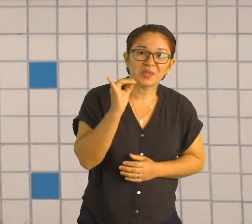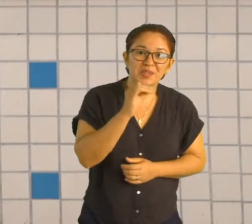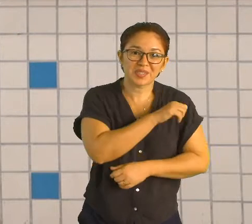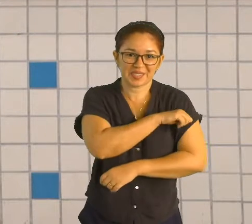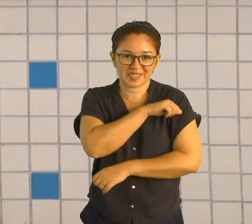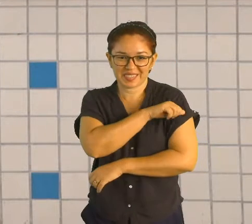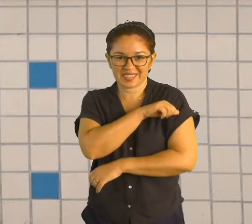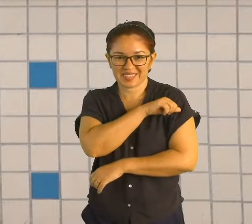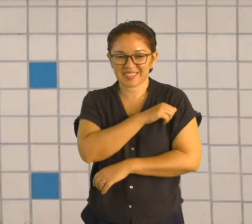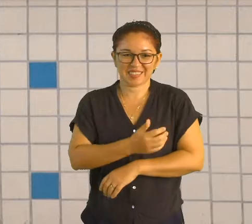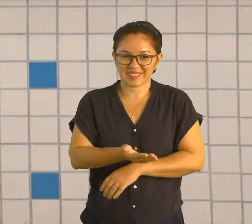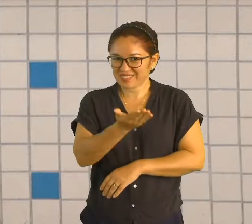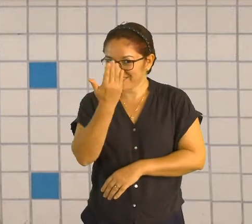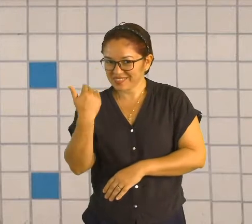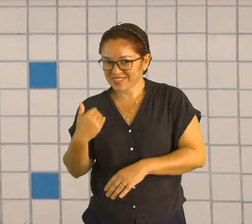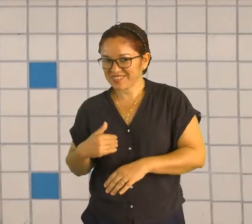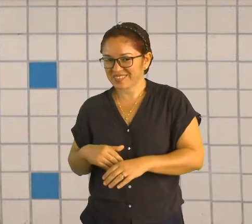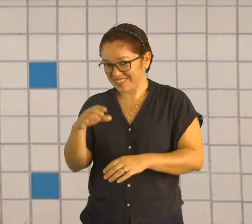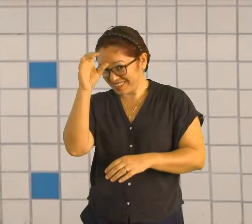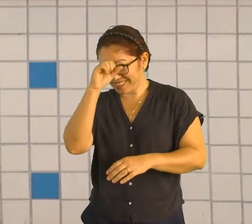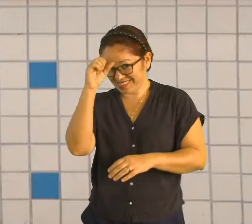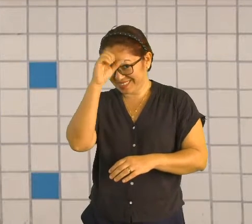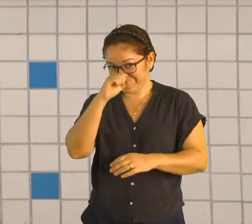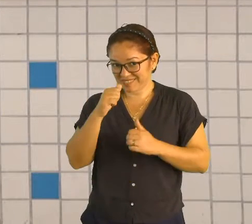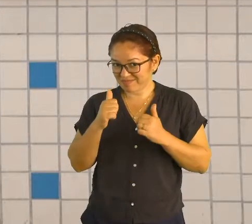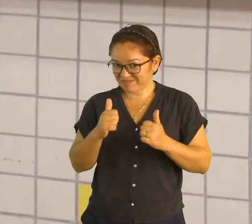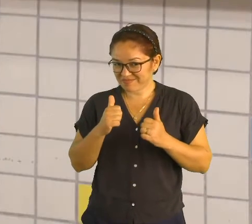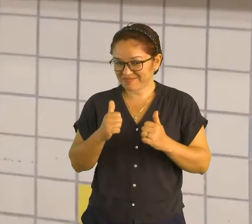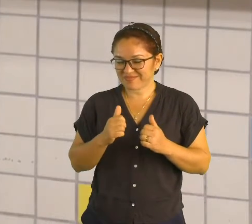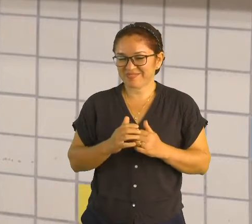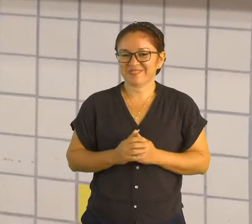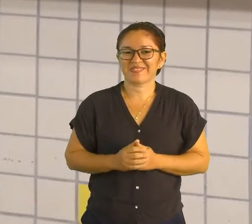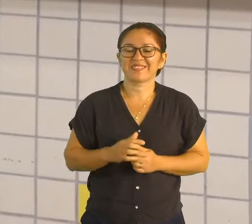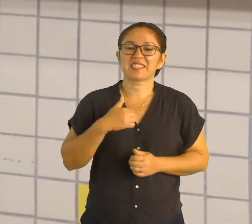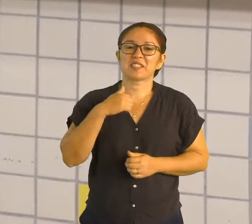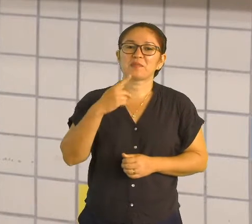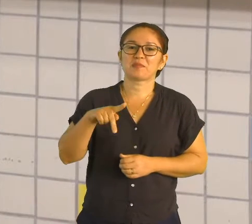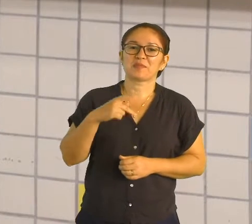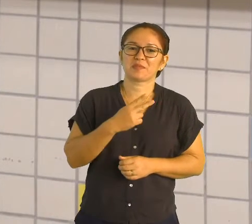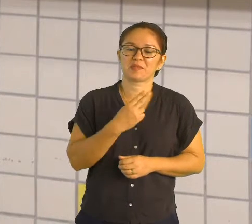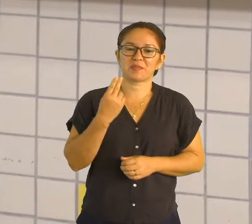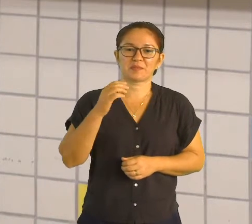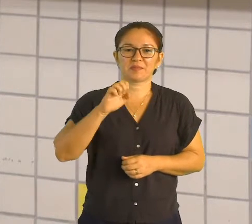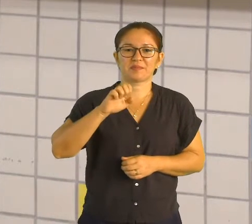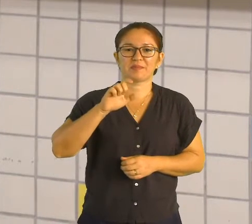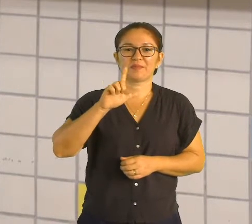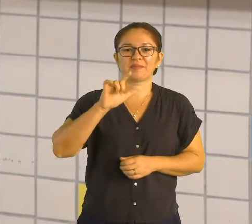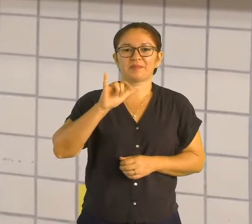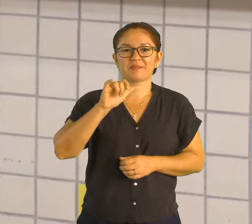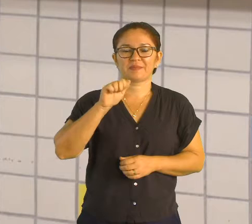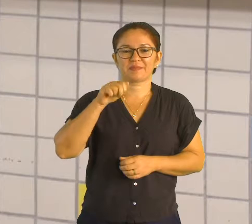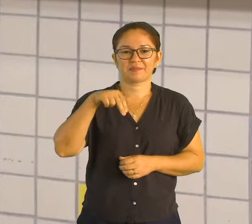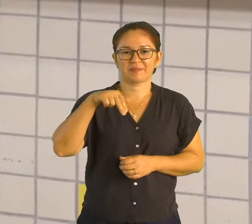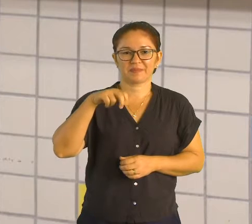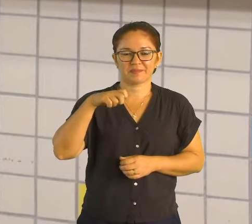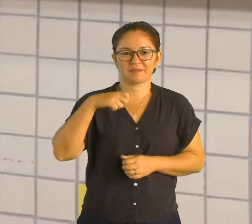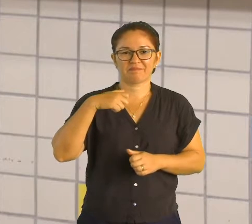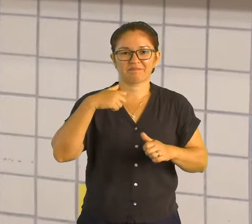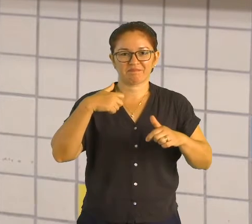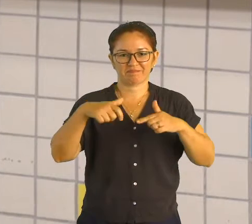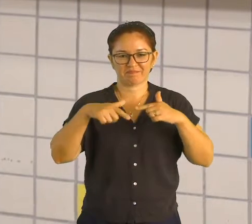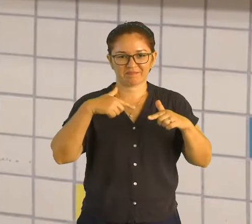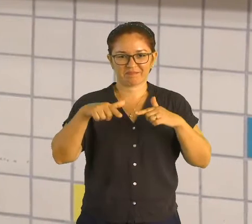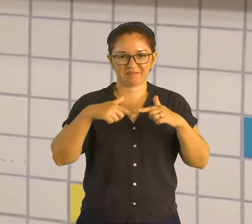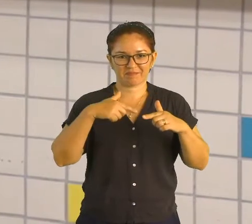Vamos para mais uma aula hoje? Vamos comigo. Eu sou a professora Eliane Cristina e trabalho com